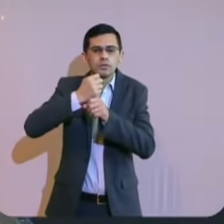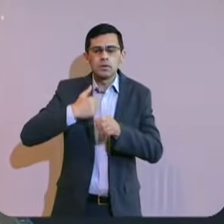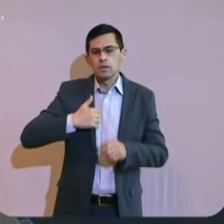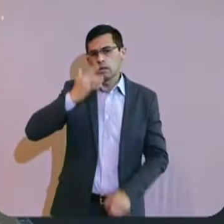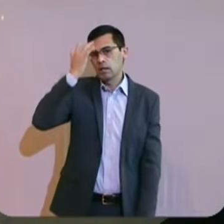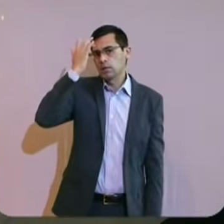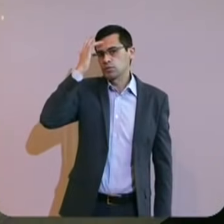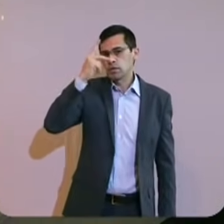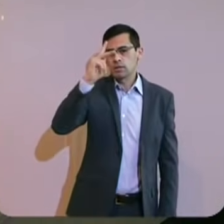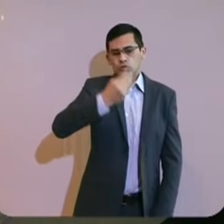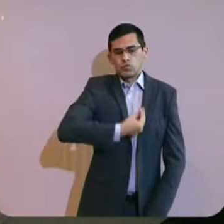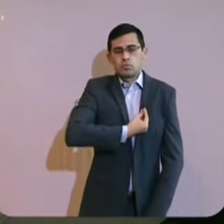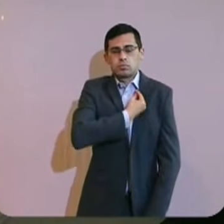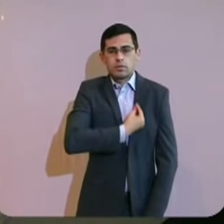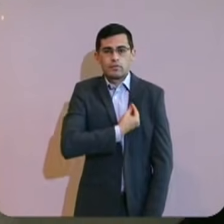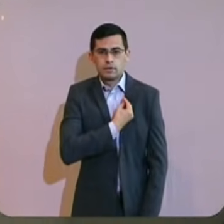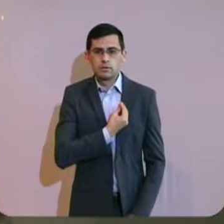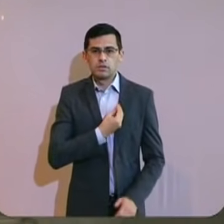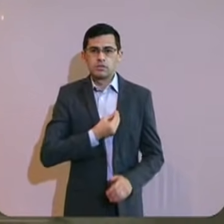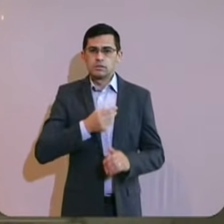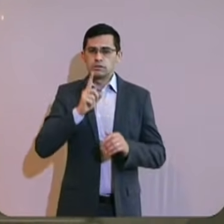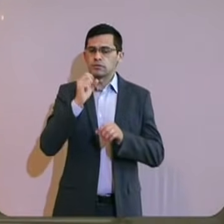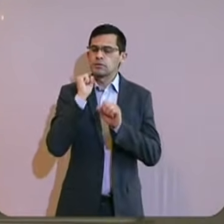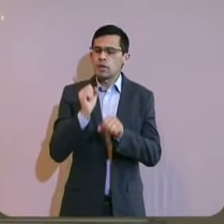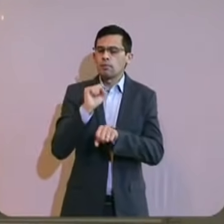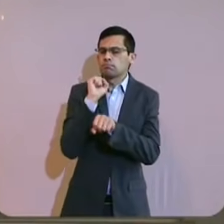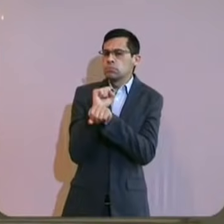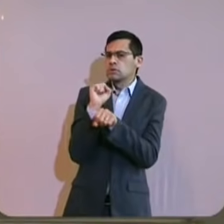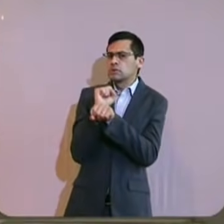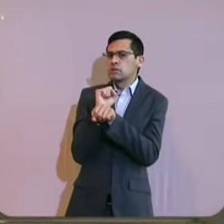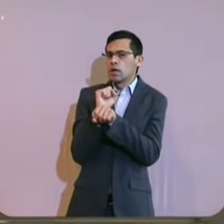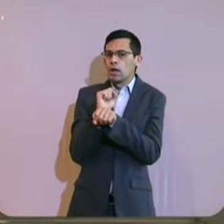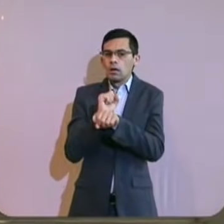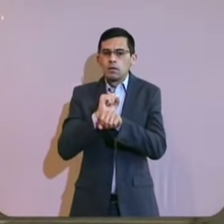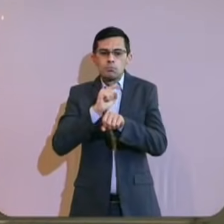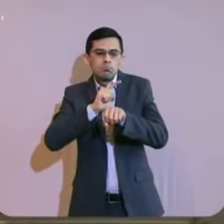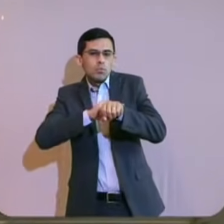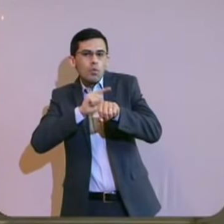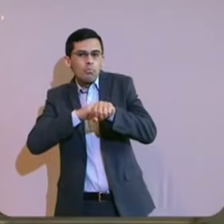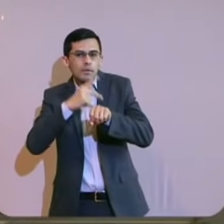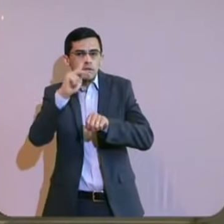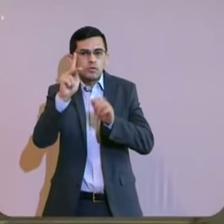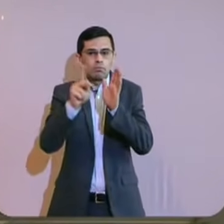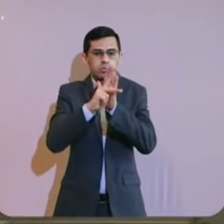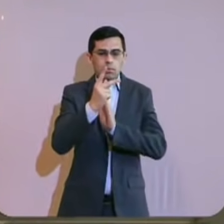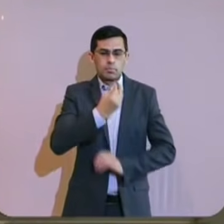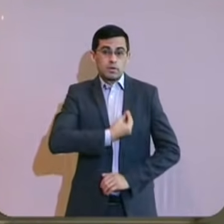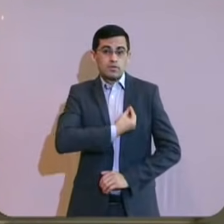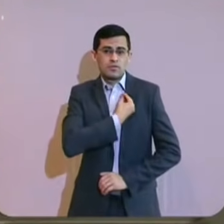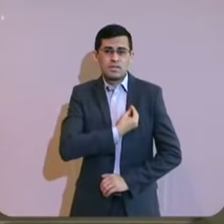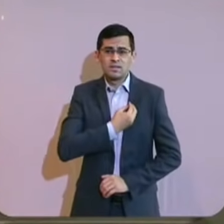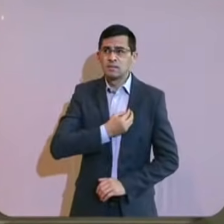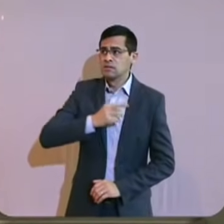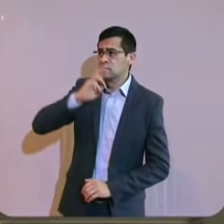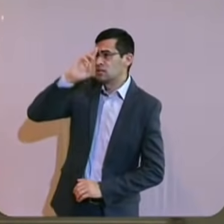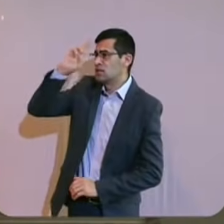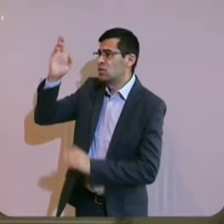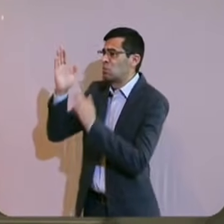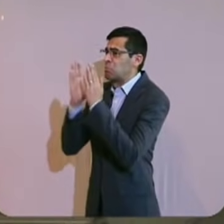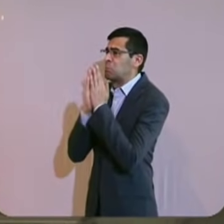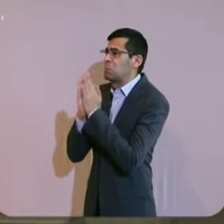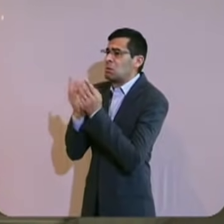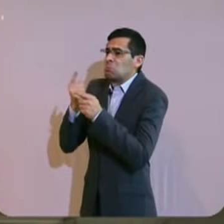não sei na tua vida, não é? Se você já não parou para pensar em alguns momentos da sua própria história. Senhor, por que está